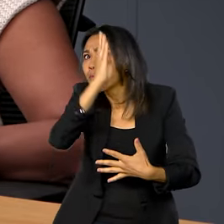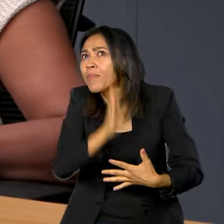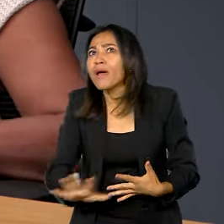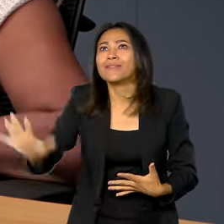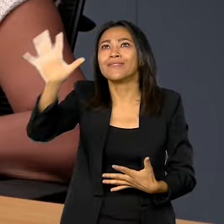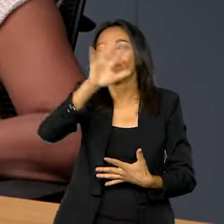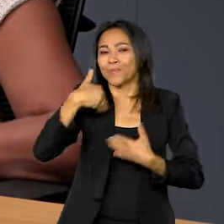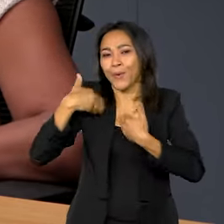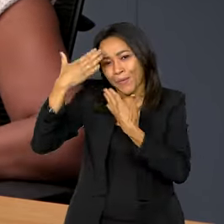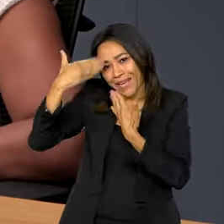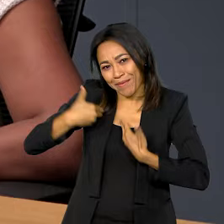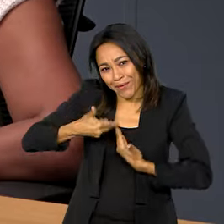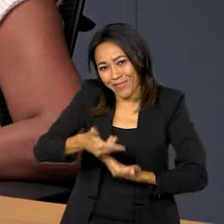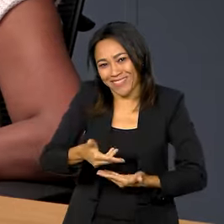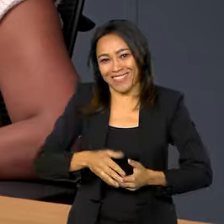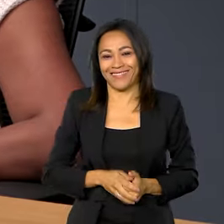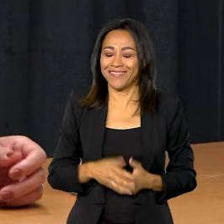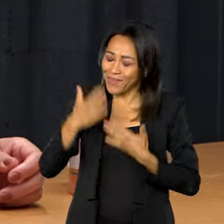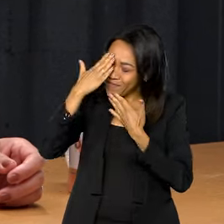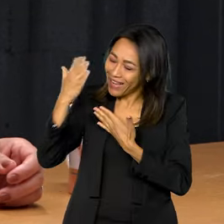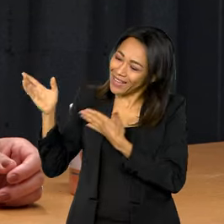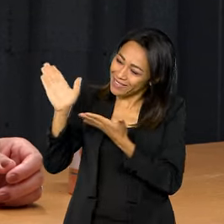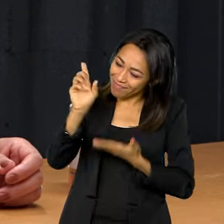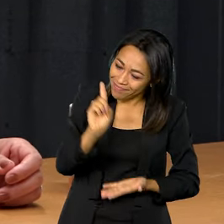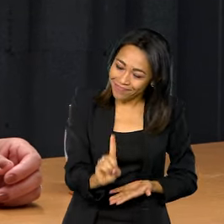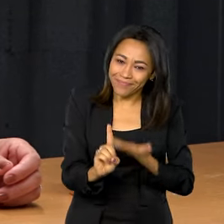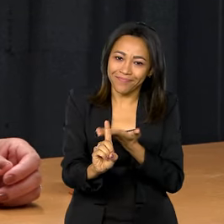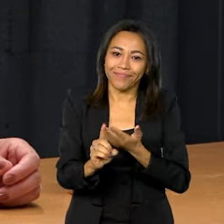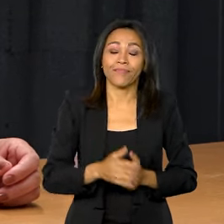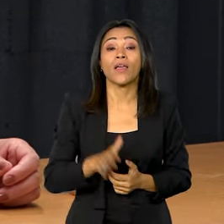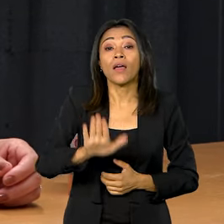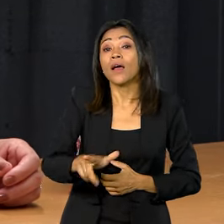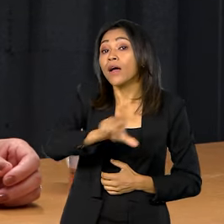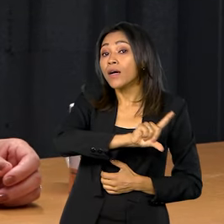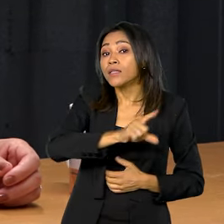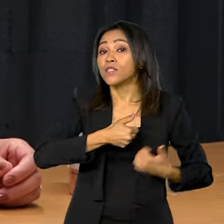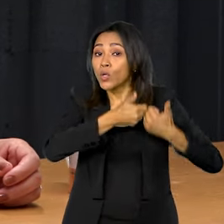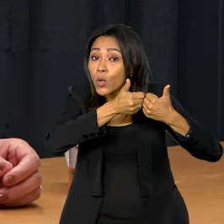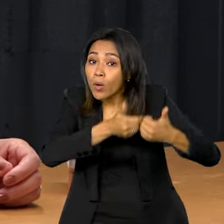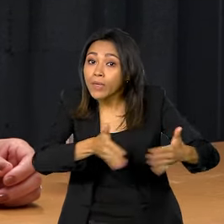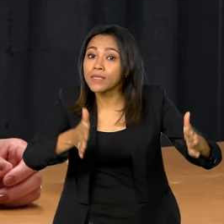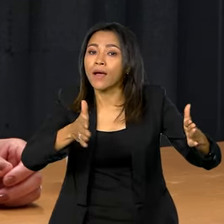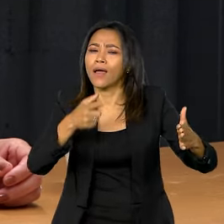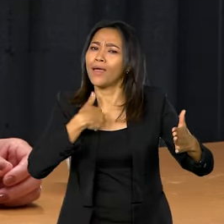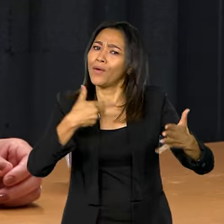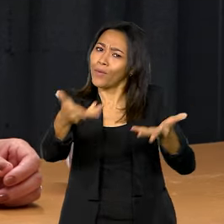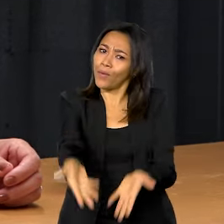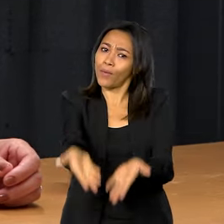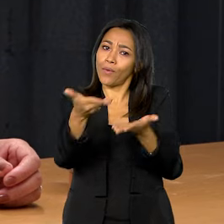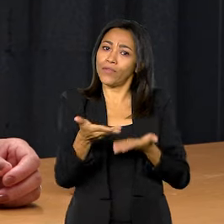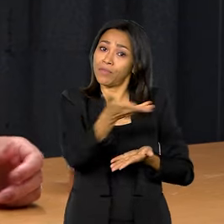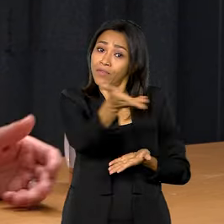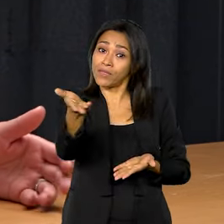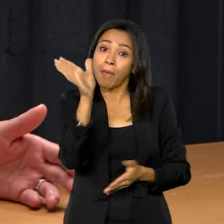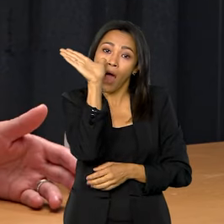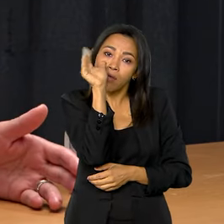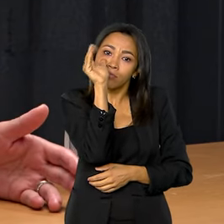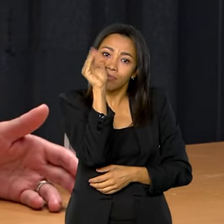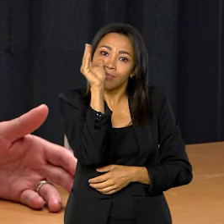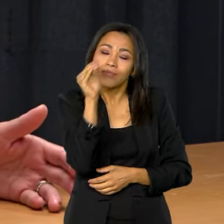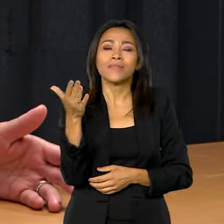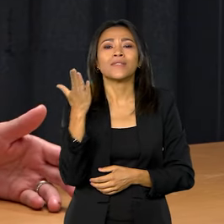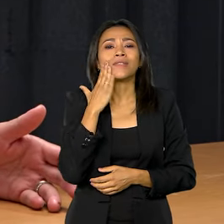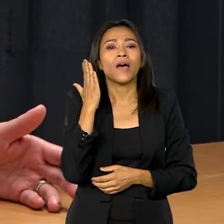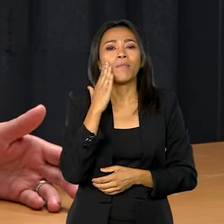nosso país então obrigada pelo convite obrigada pela presença antes da gente começar aqui eu quero fazer um convite Fique por